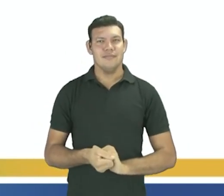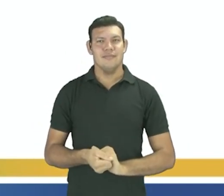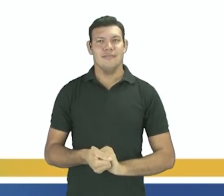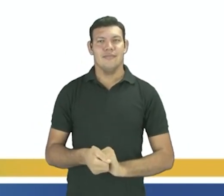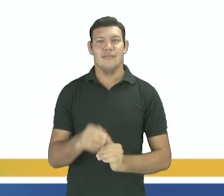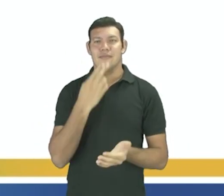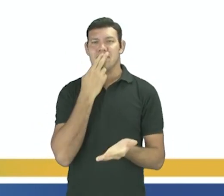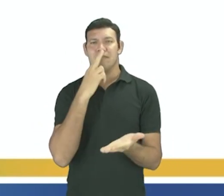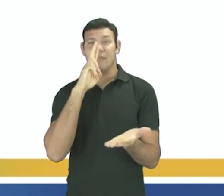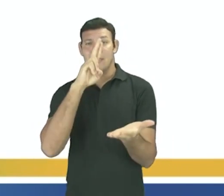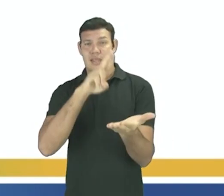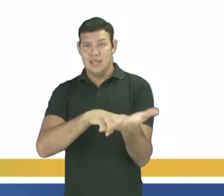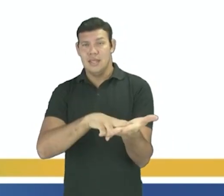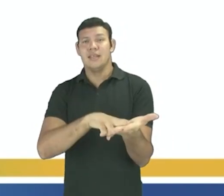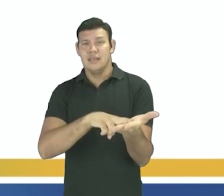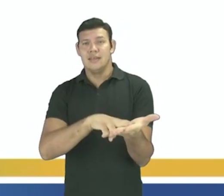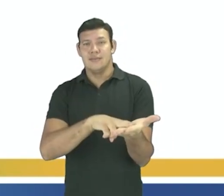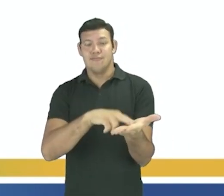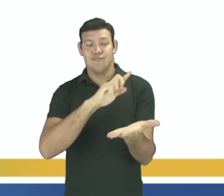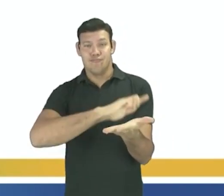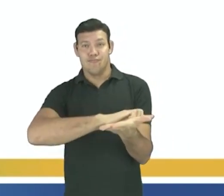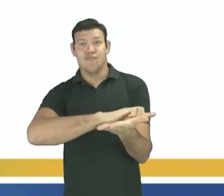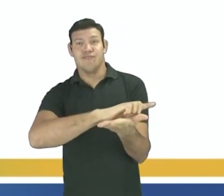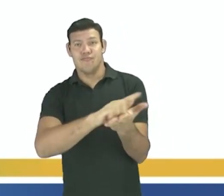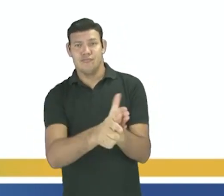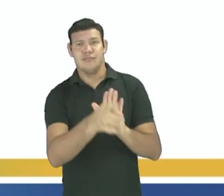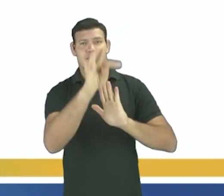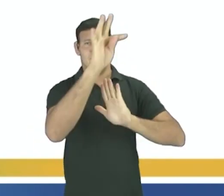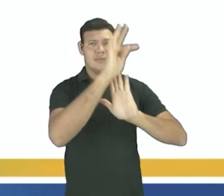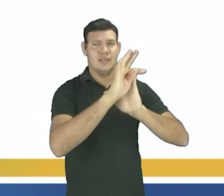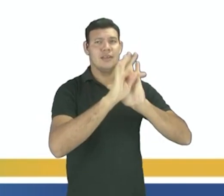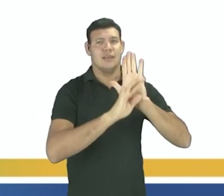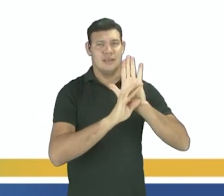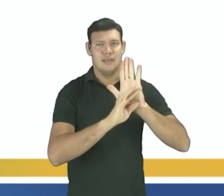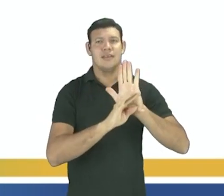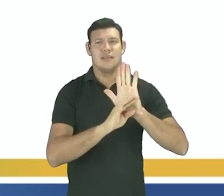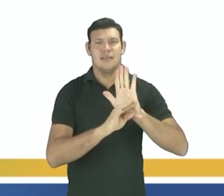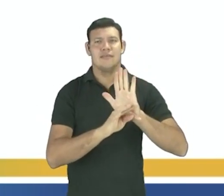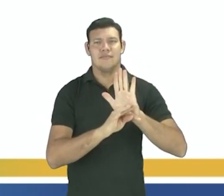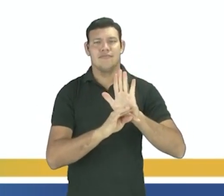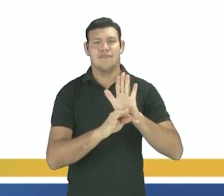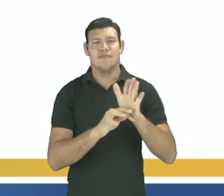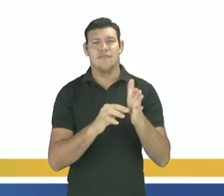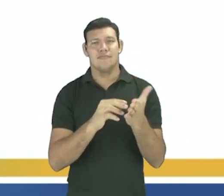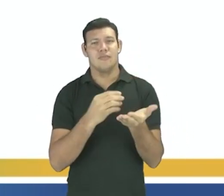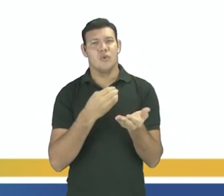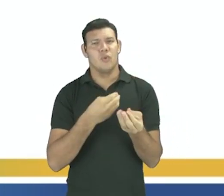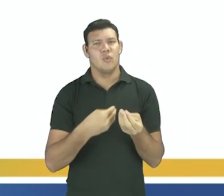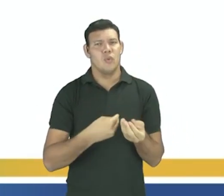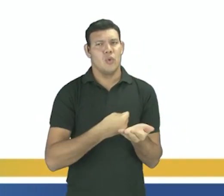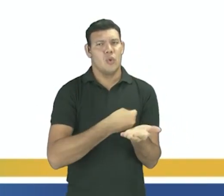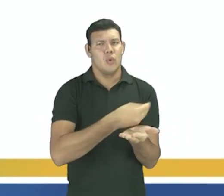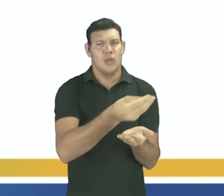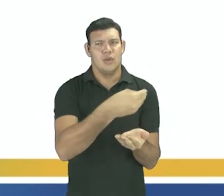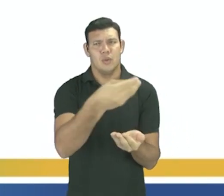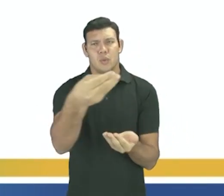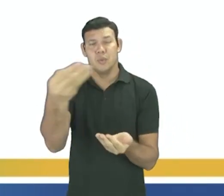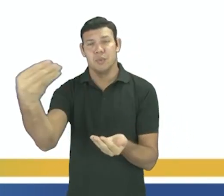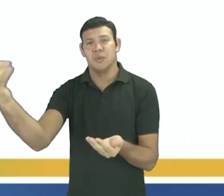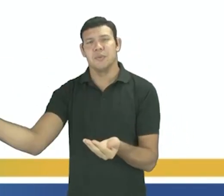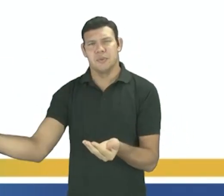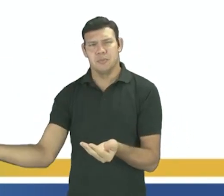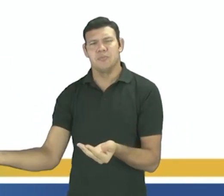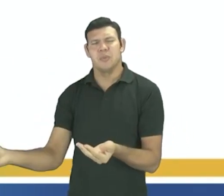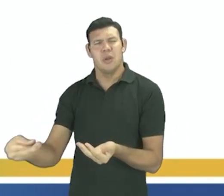a carta como gênero textual, ela na verdade trata-se de uma correspondência e